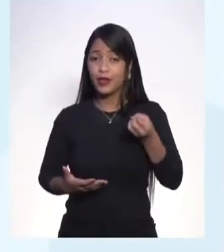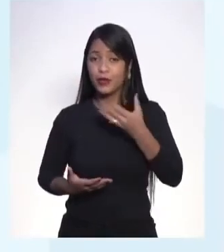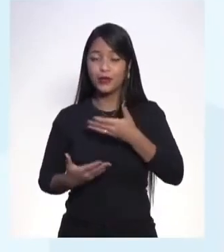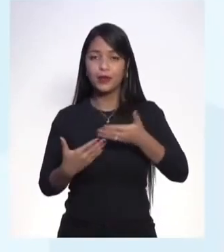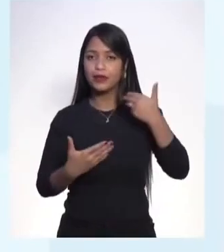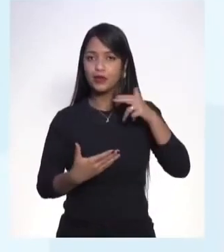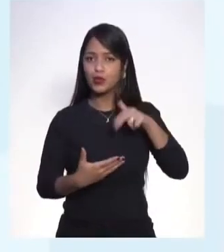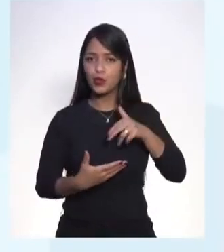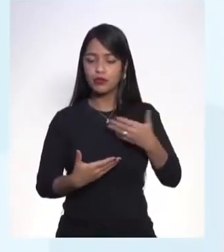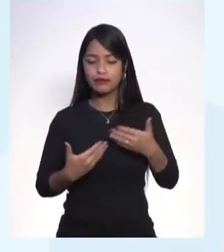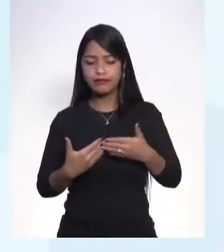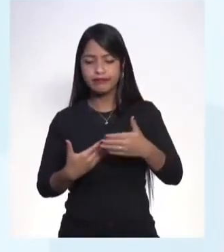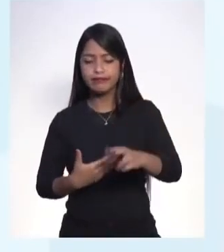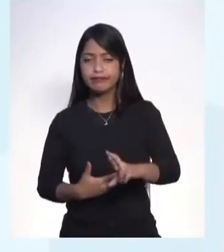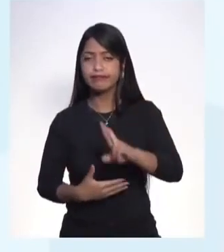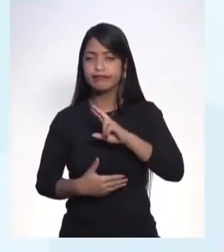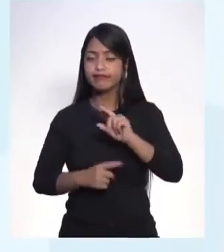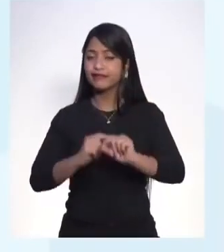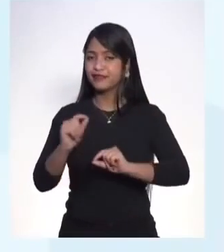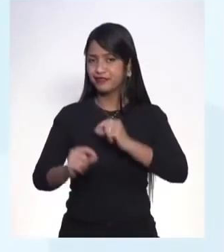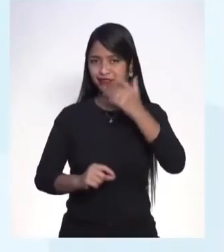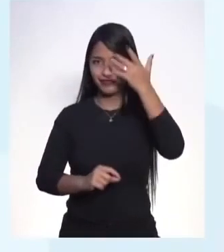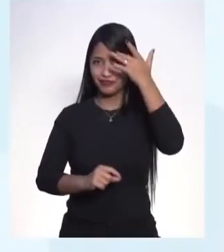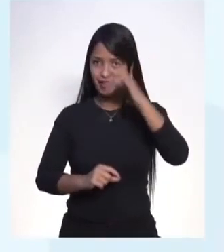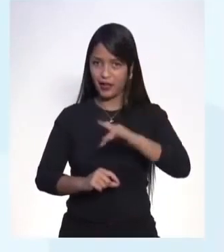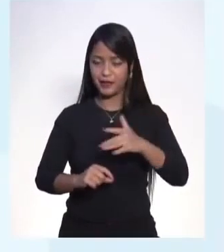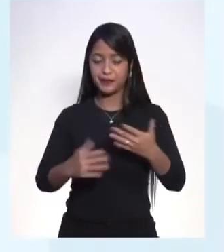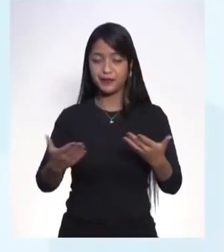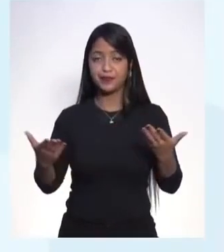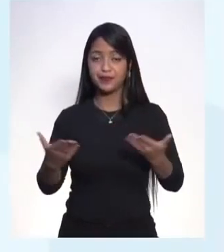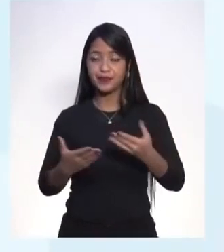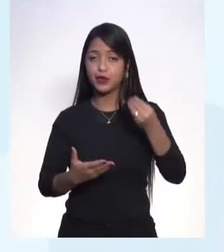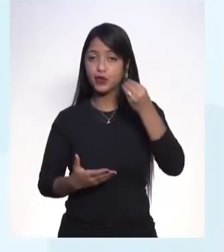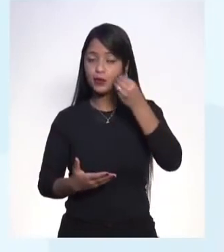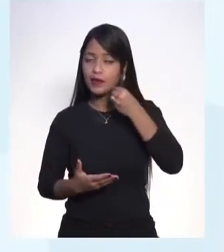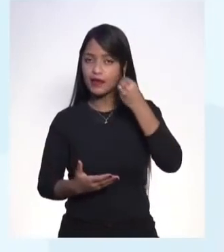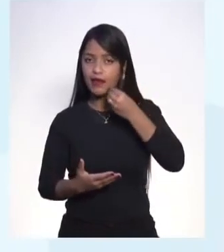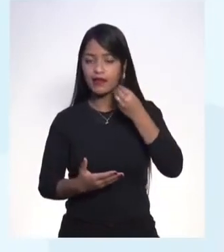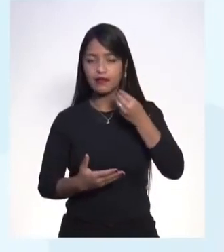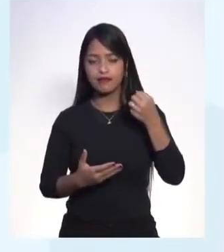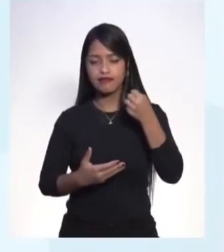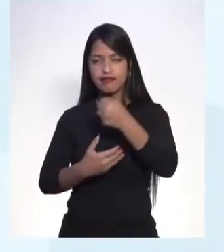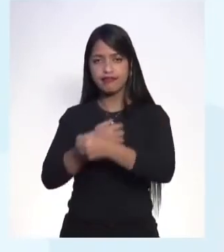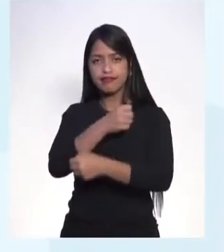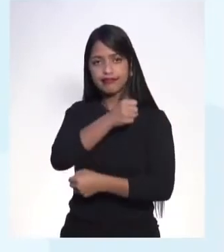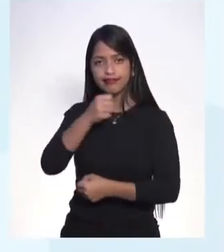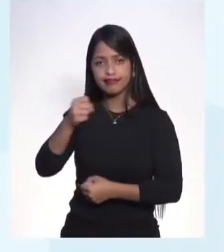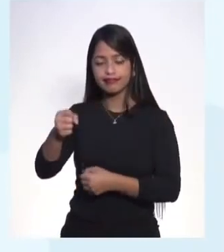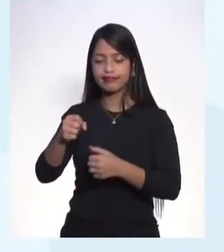possível prever o resultado. Então, todas as experiências de reintrodução envolvendo